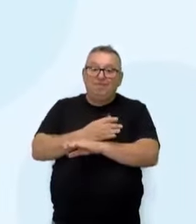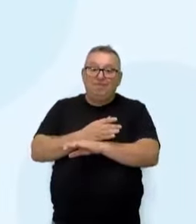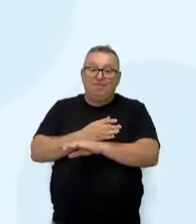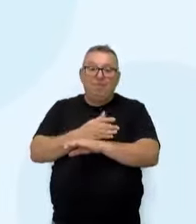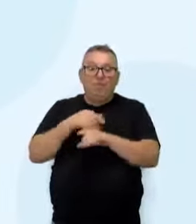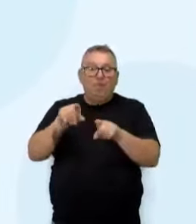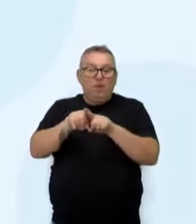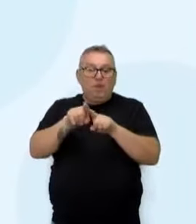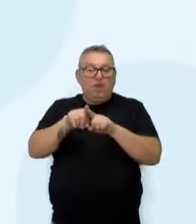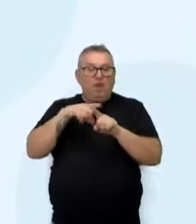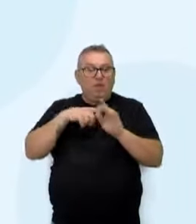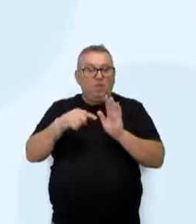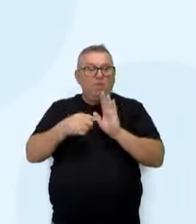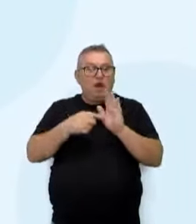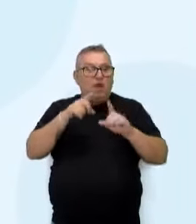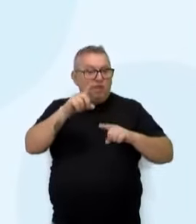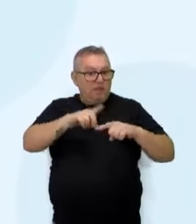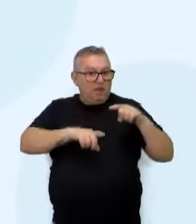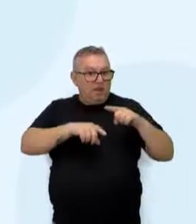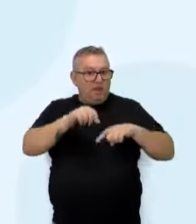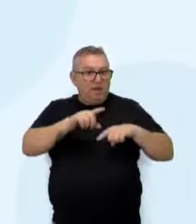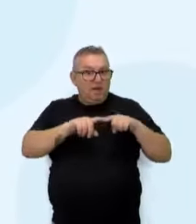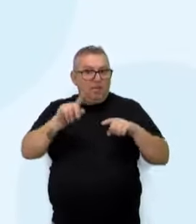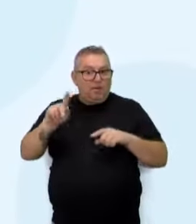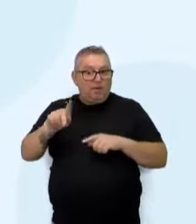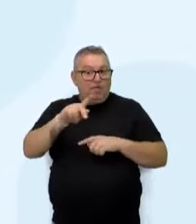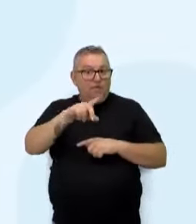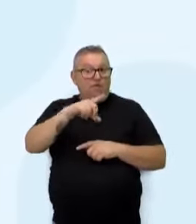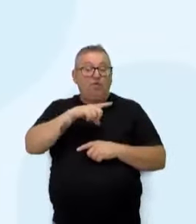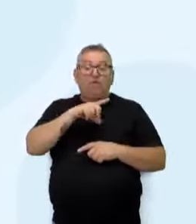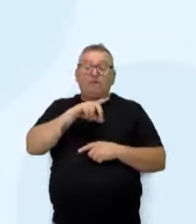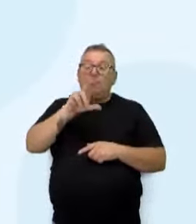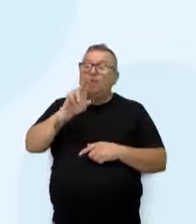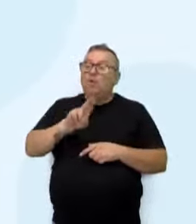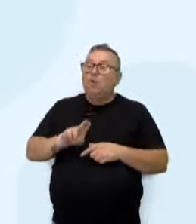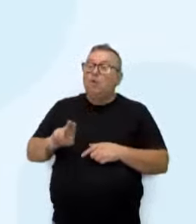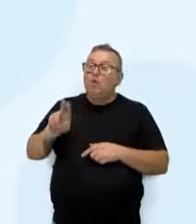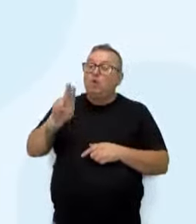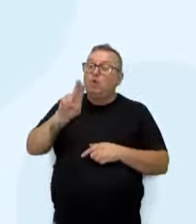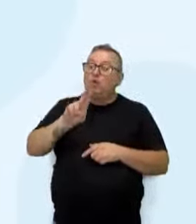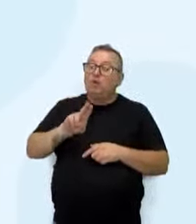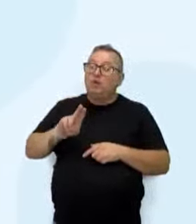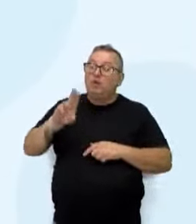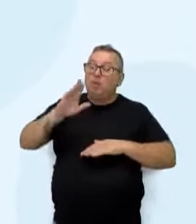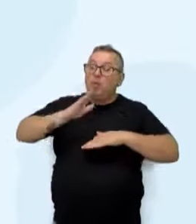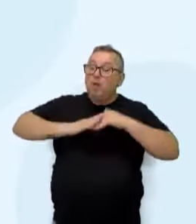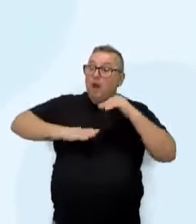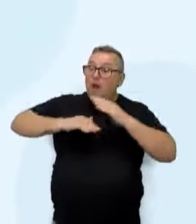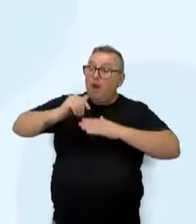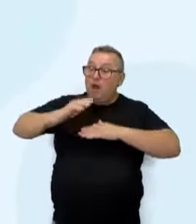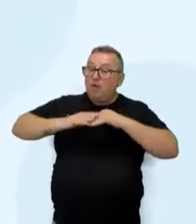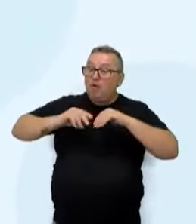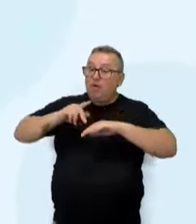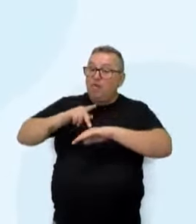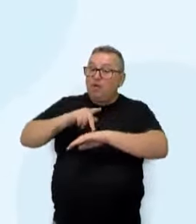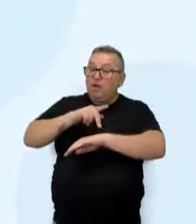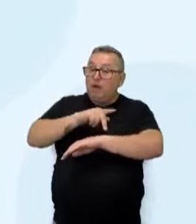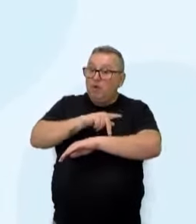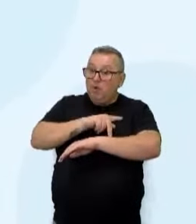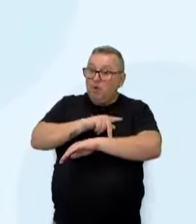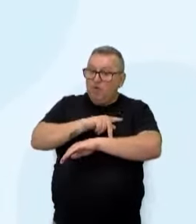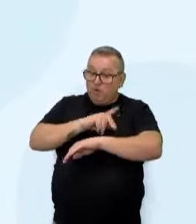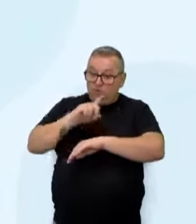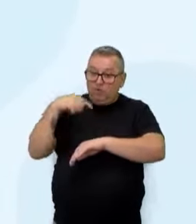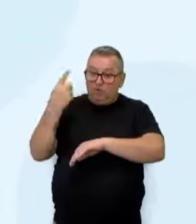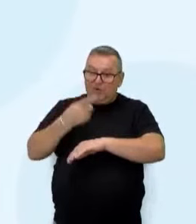ali tem uma indicação no material para que os professores estivessem utilizando práticas pedagógicas que nós chamamos e